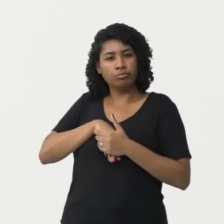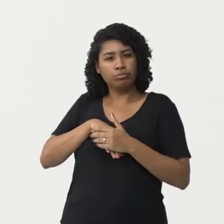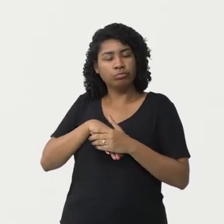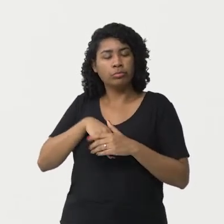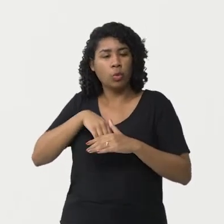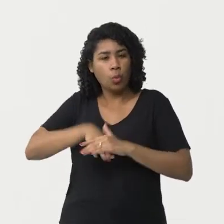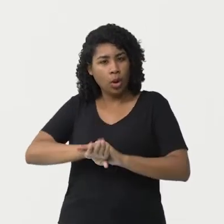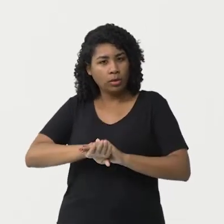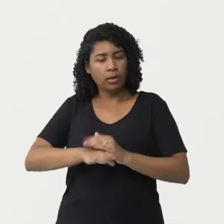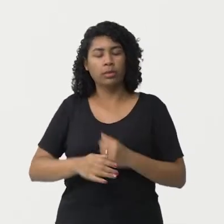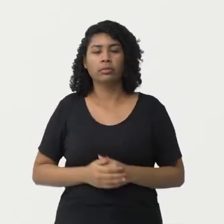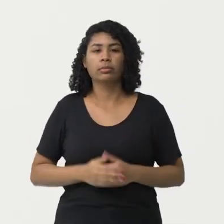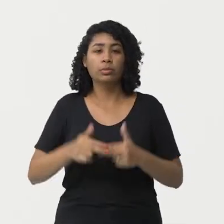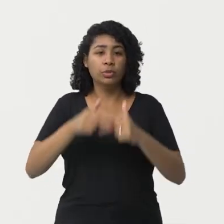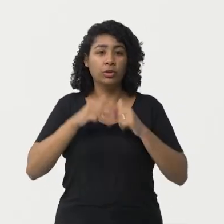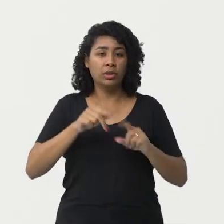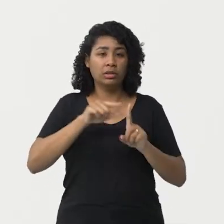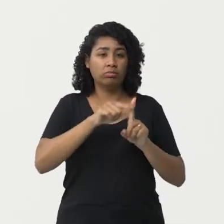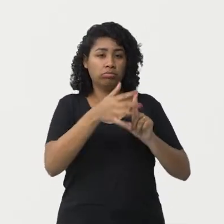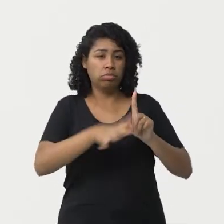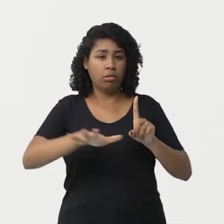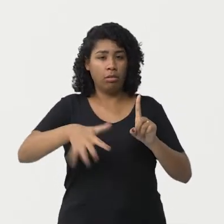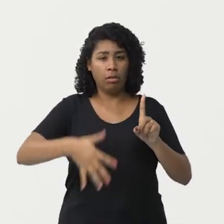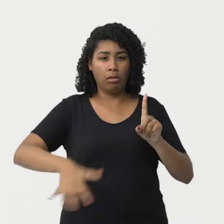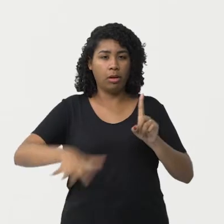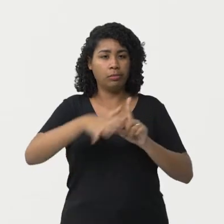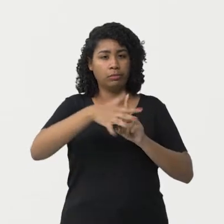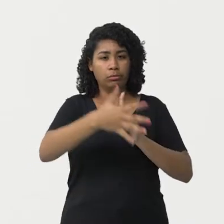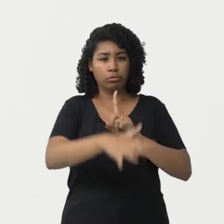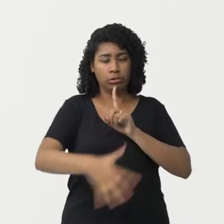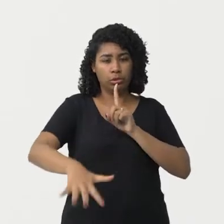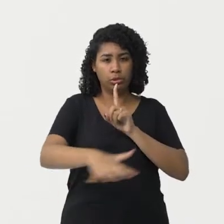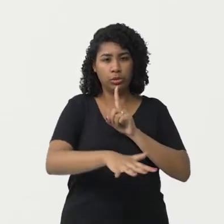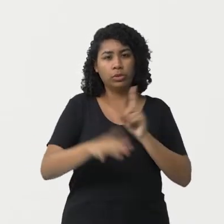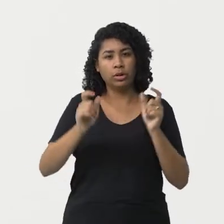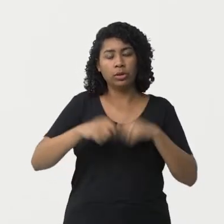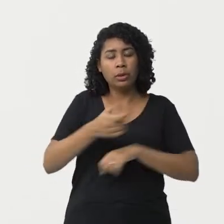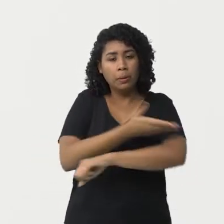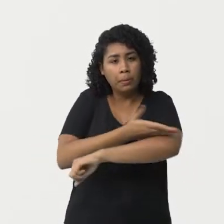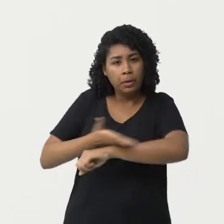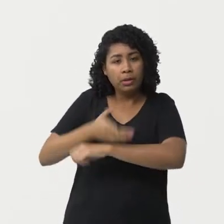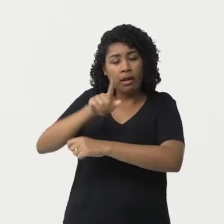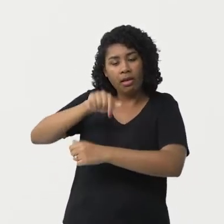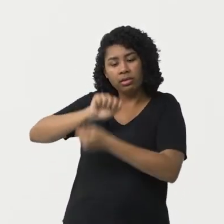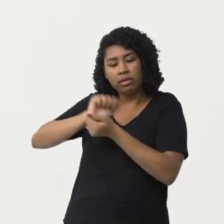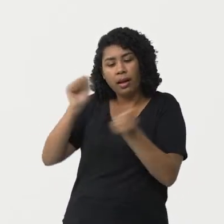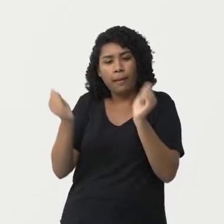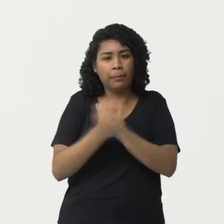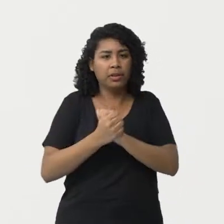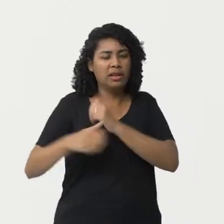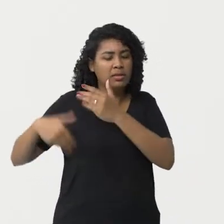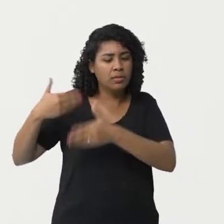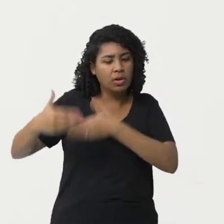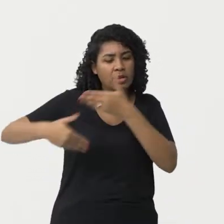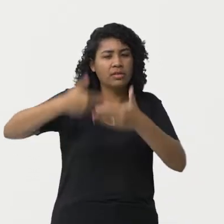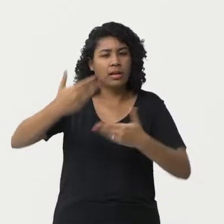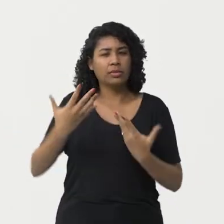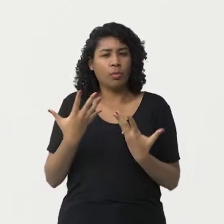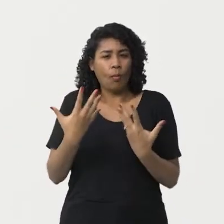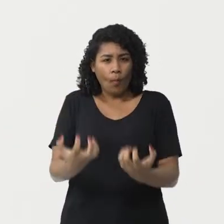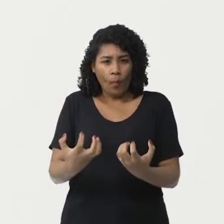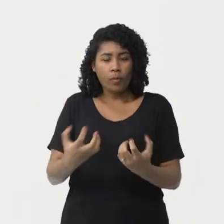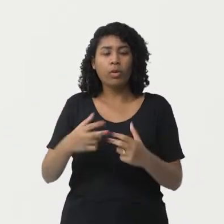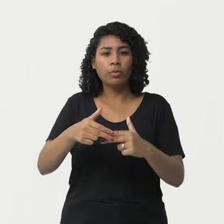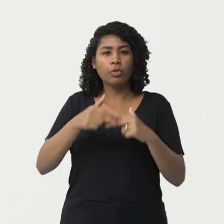folhas, vai se tornando esbranquiçada e isso faz com que ela se adapte a esse processo de seca e